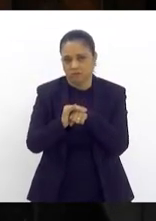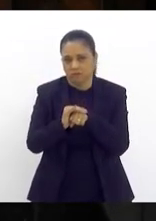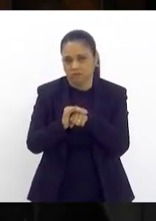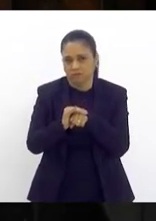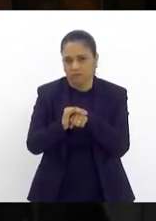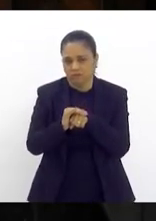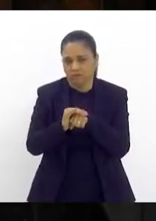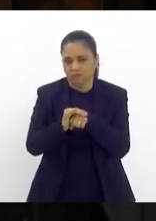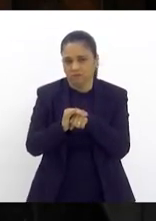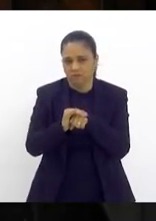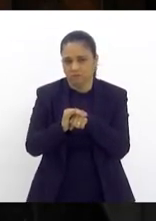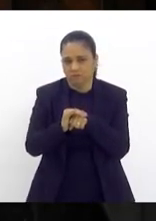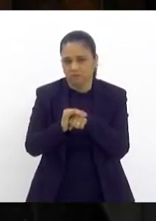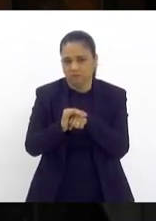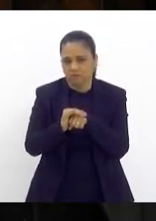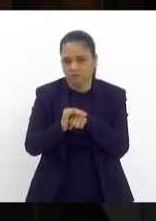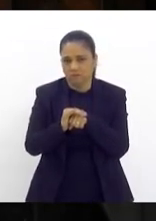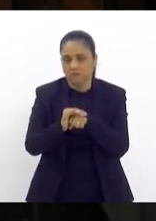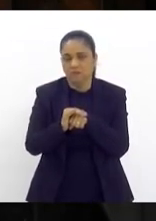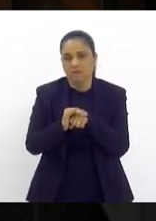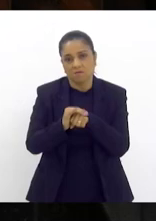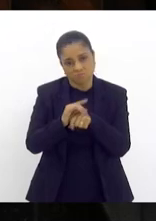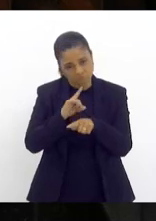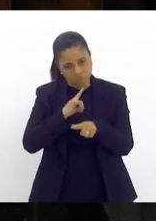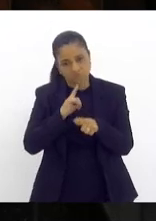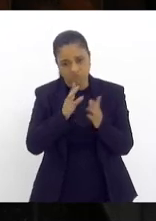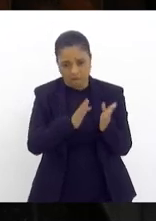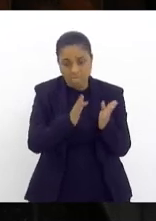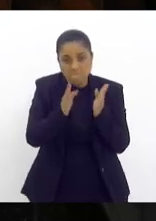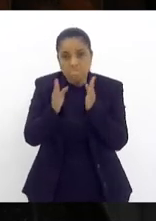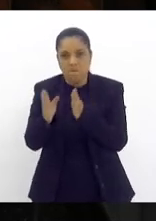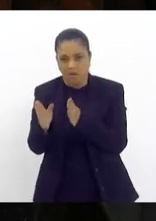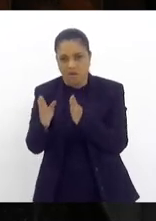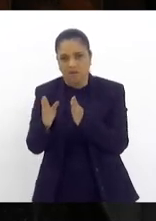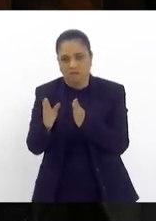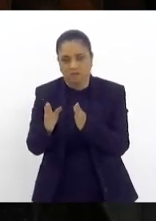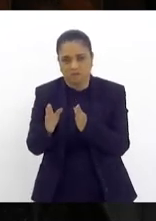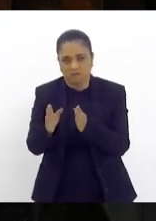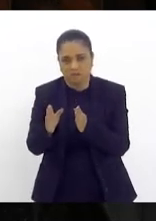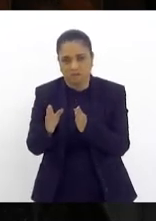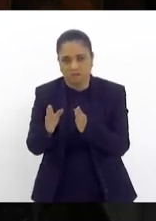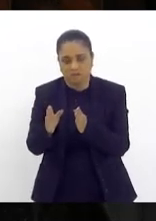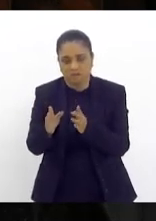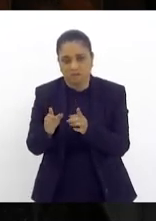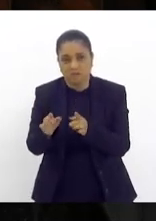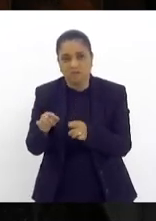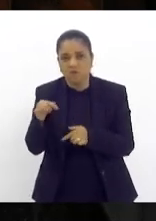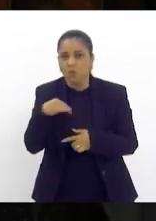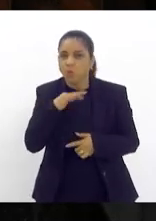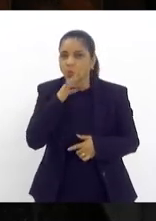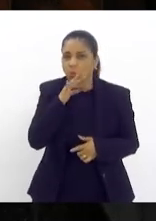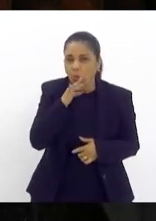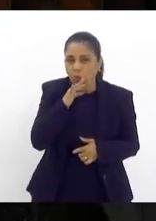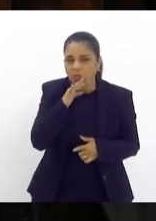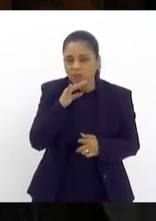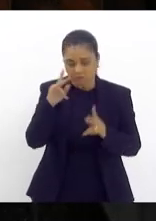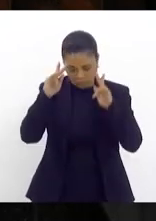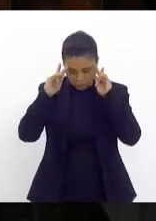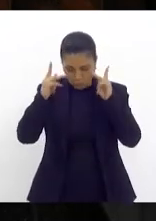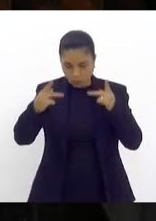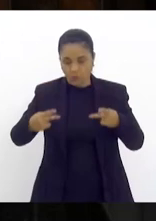externando, parte dela, evidentemente, os piores lados dos seres